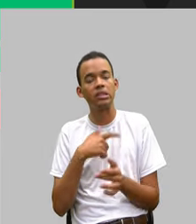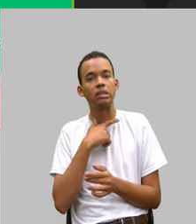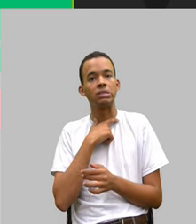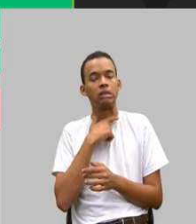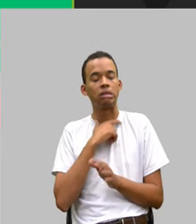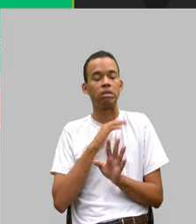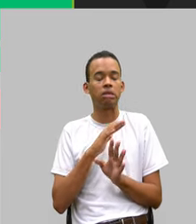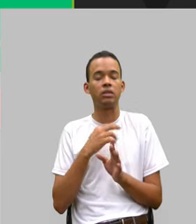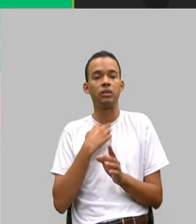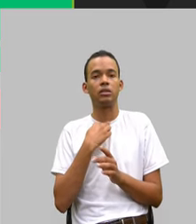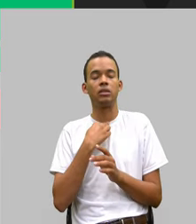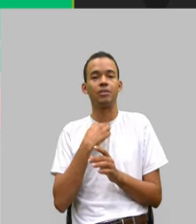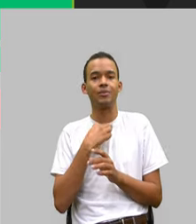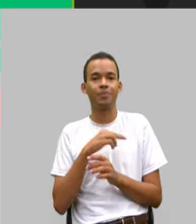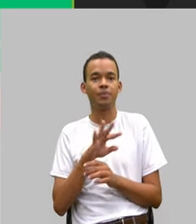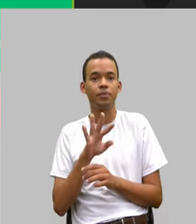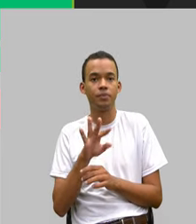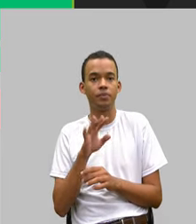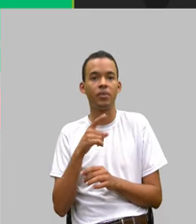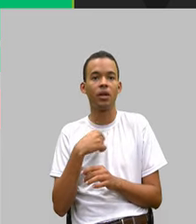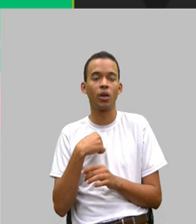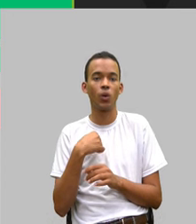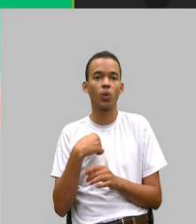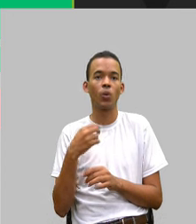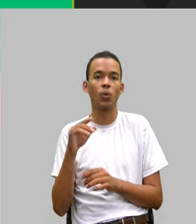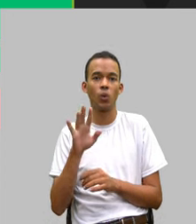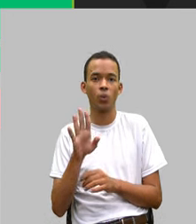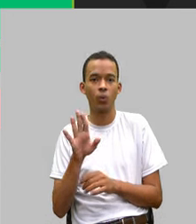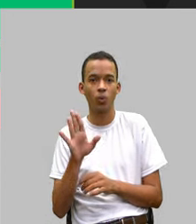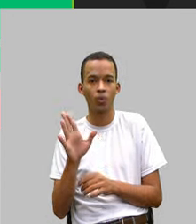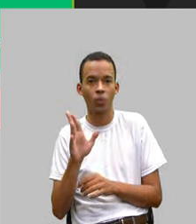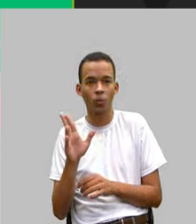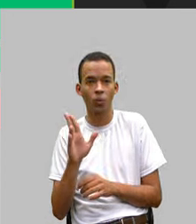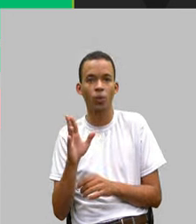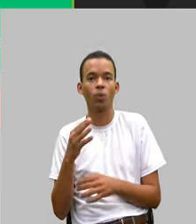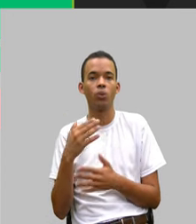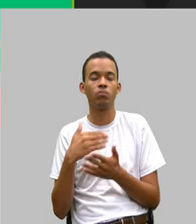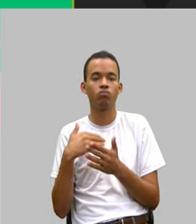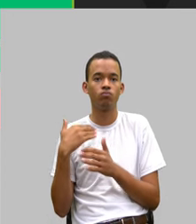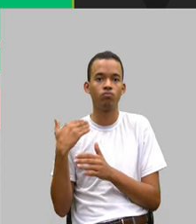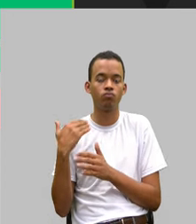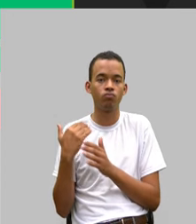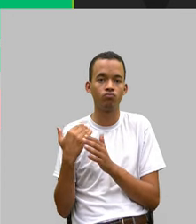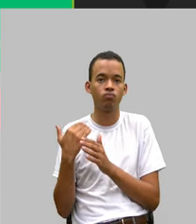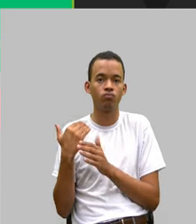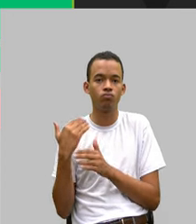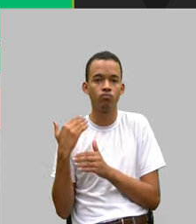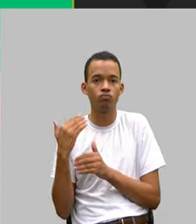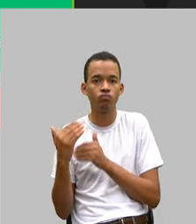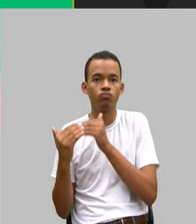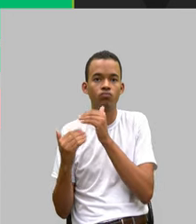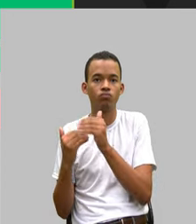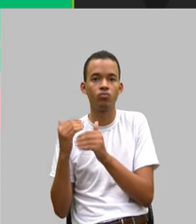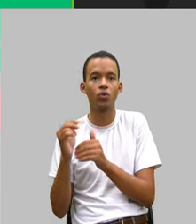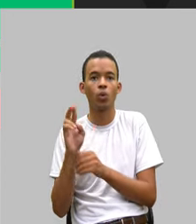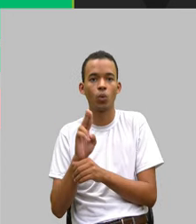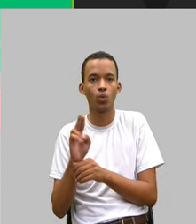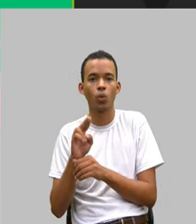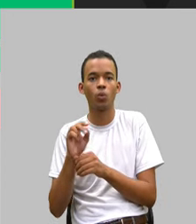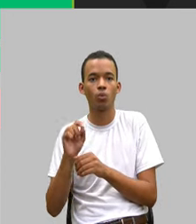poucos mas demorava uns dois dias para aumentar pois estava tendo dor de cabeça cheguei a nove gotas e